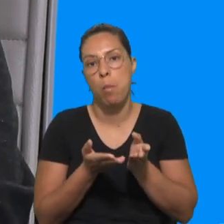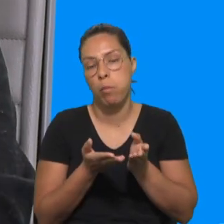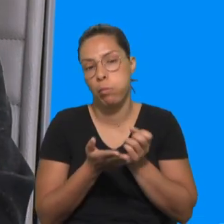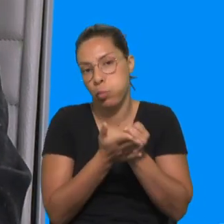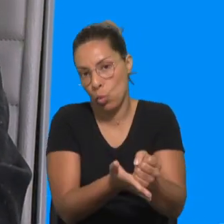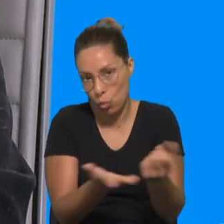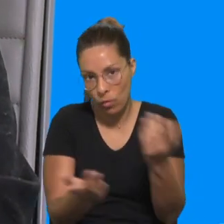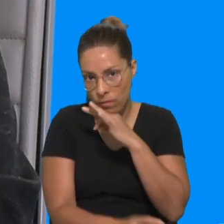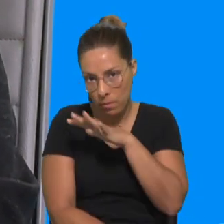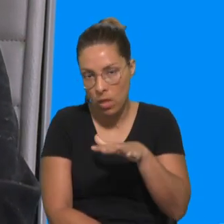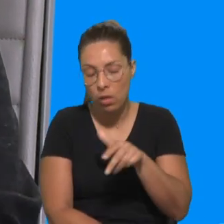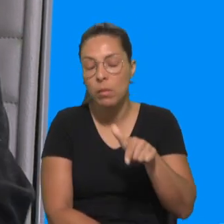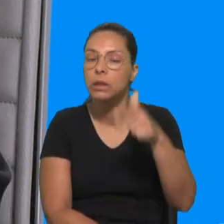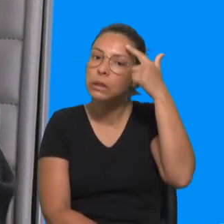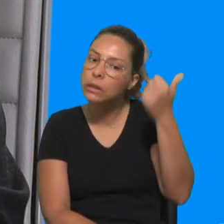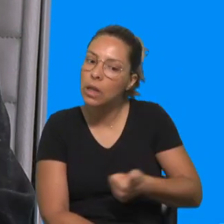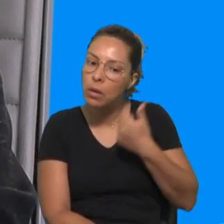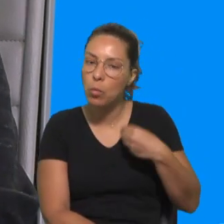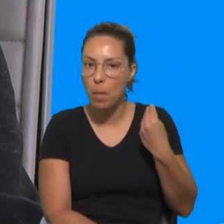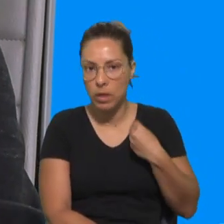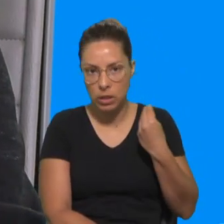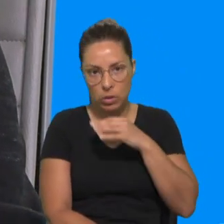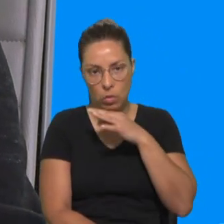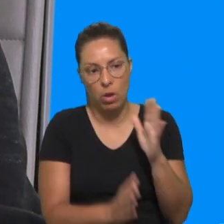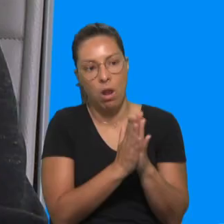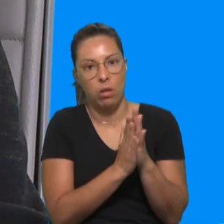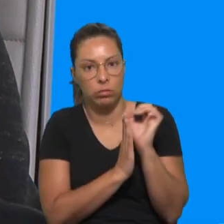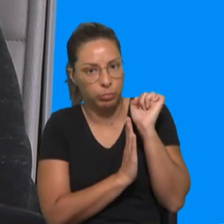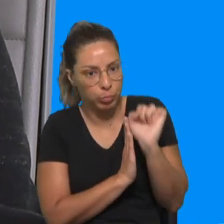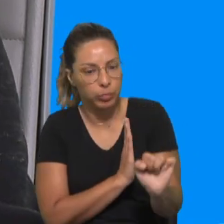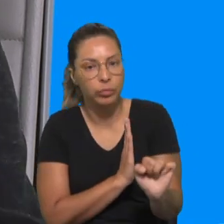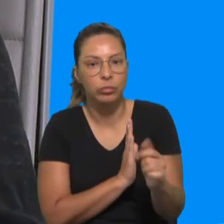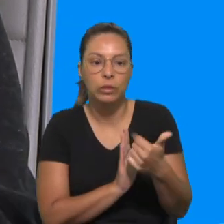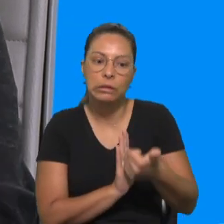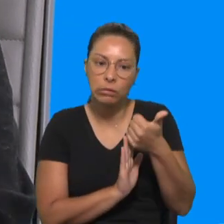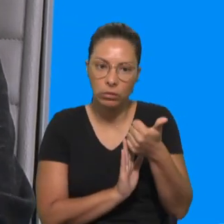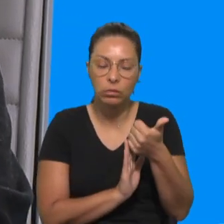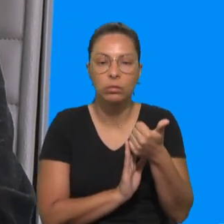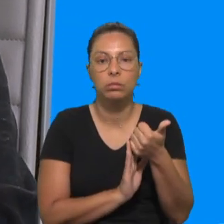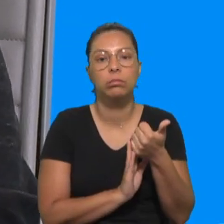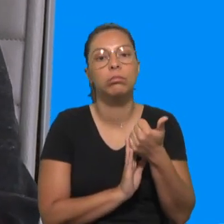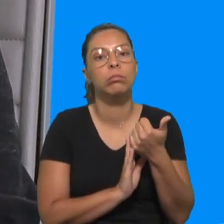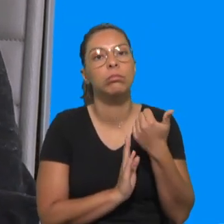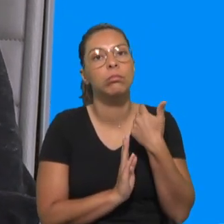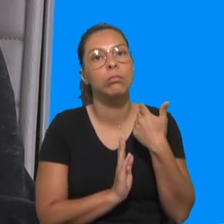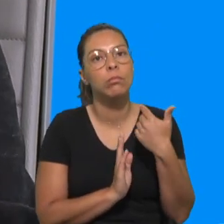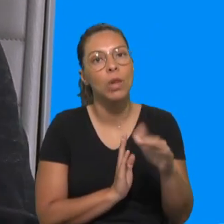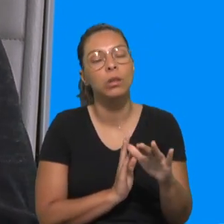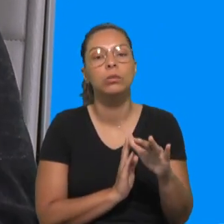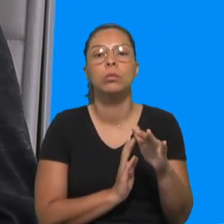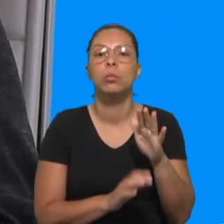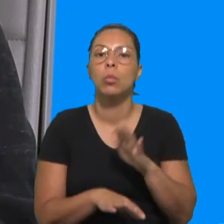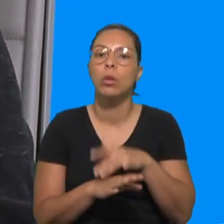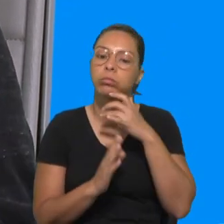hoje a preocupação da Igreja, que também tem muito ao centro a preocupação com a família, a questão da exortação do Amor